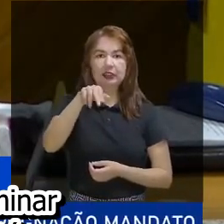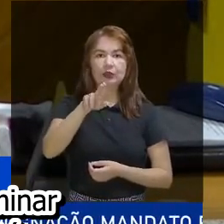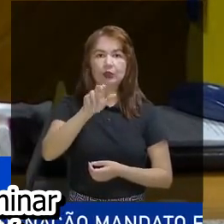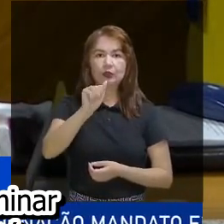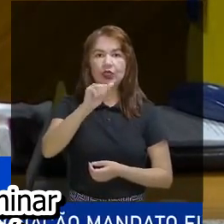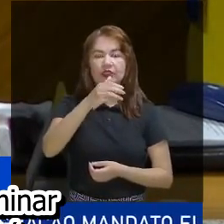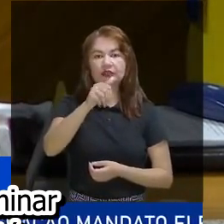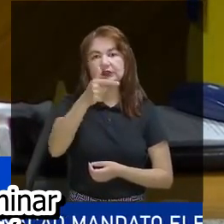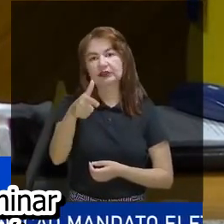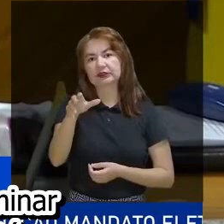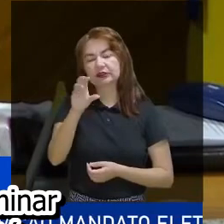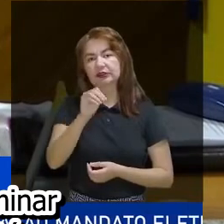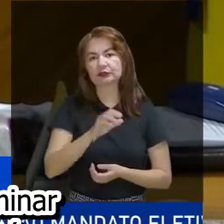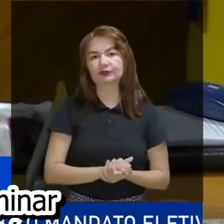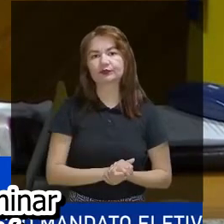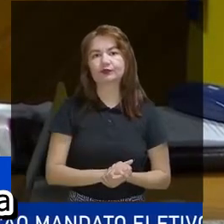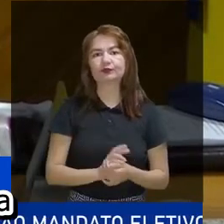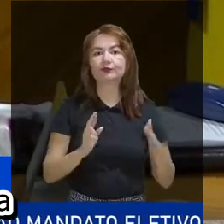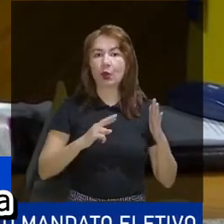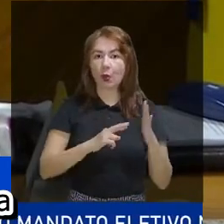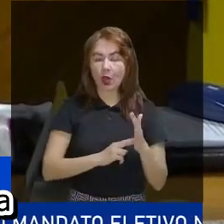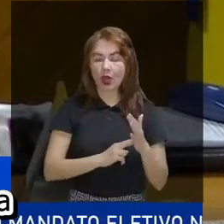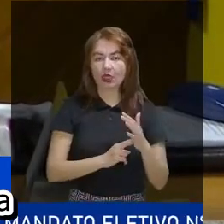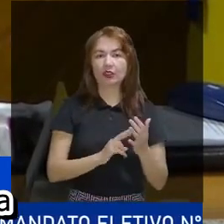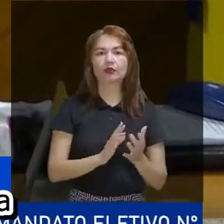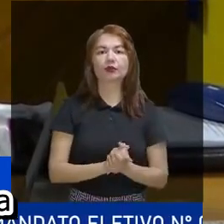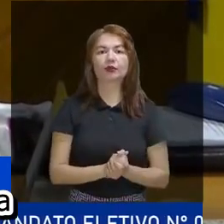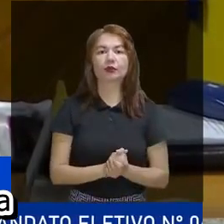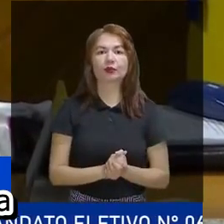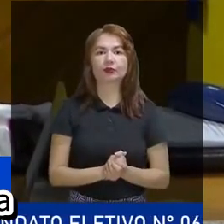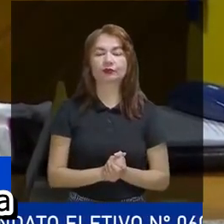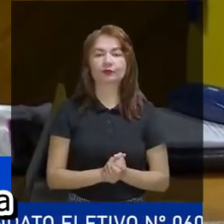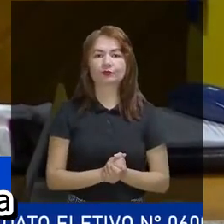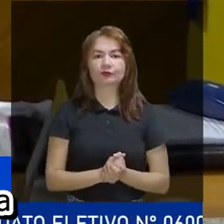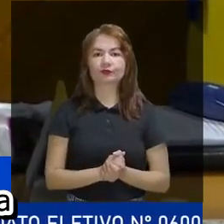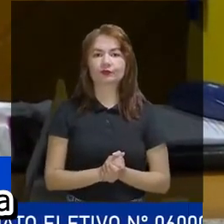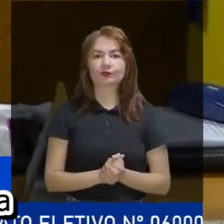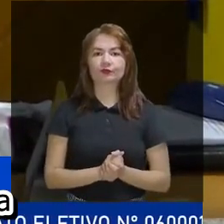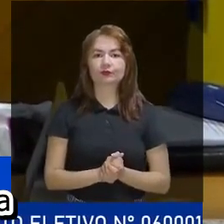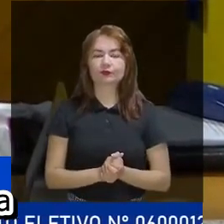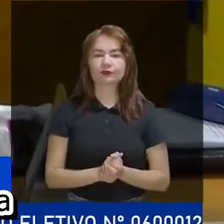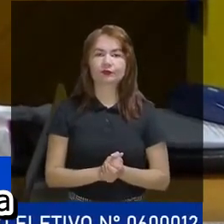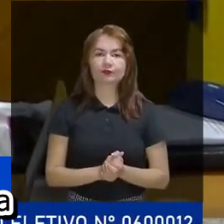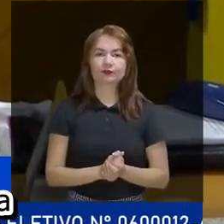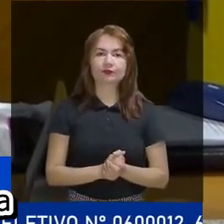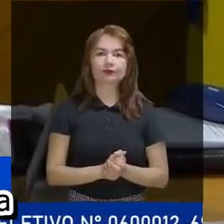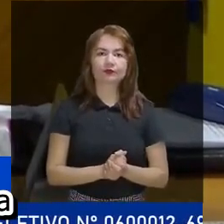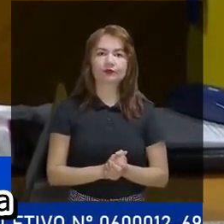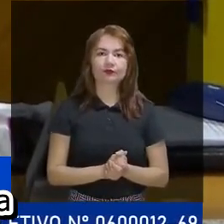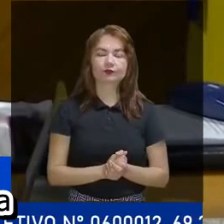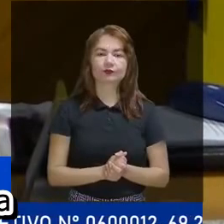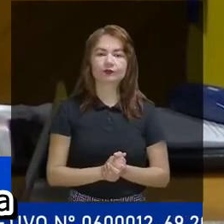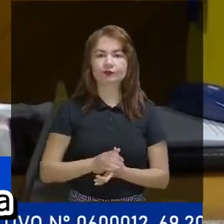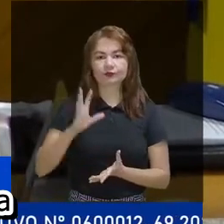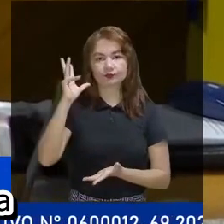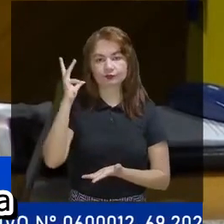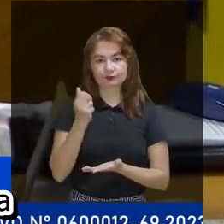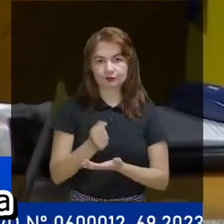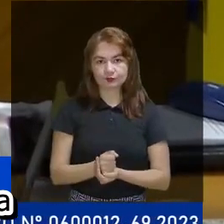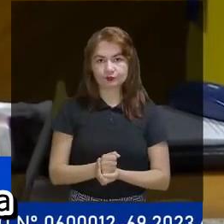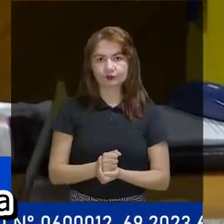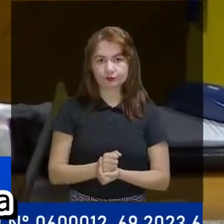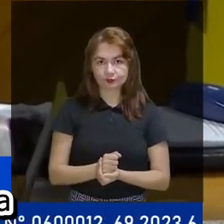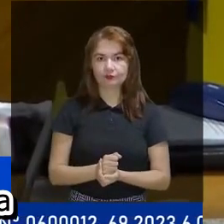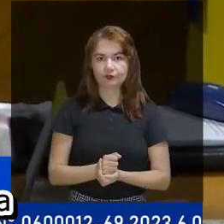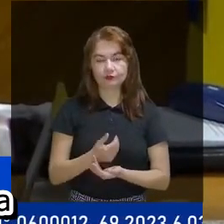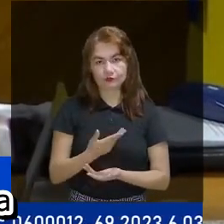eleita, cujo relator está acolhendo, repito, deixando bem claro que na decisão que Sua